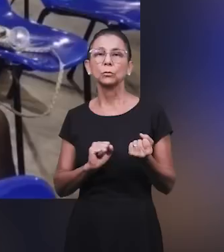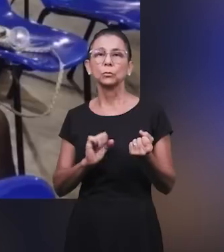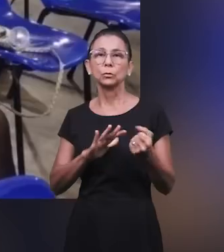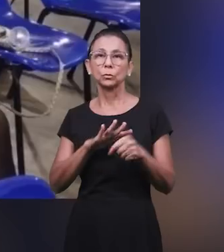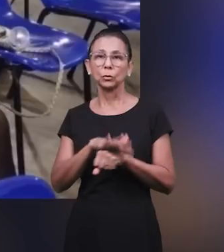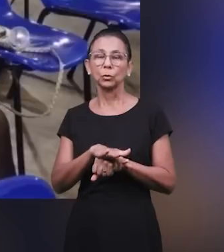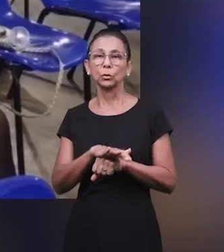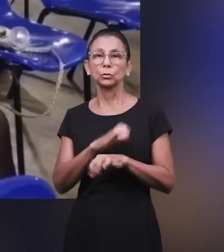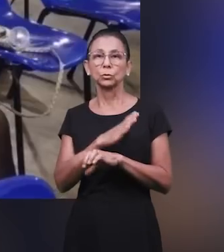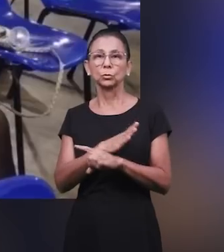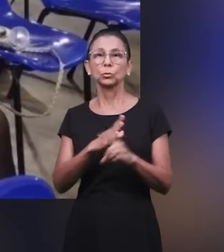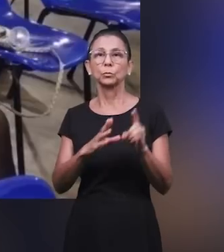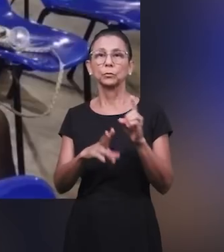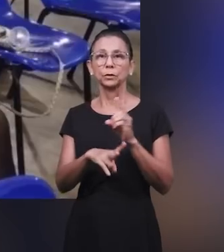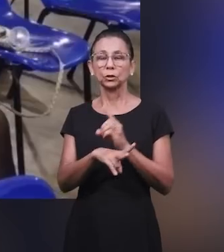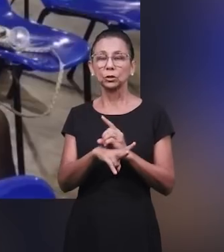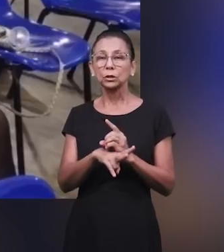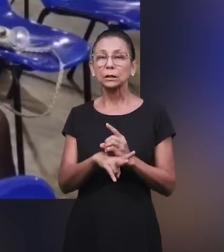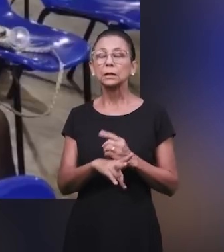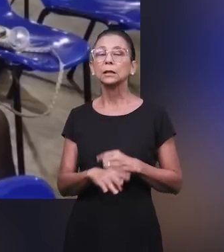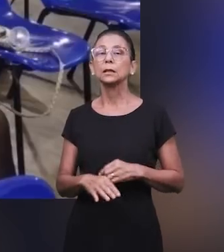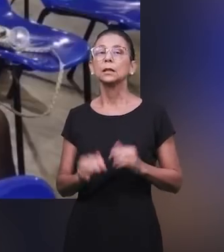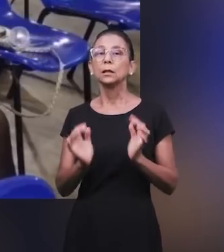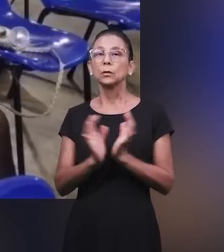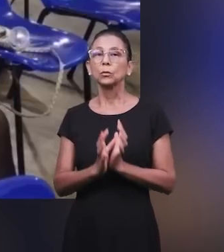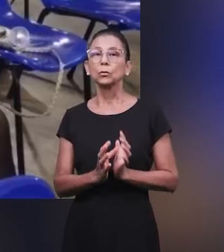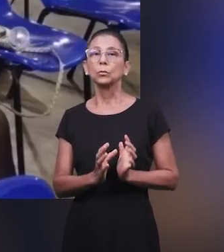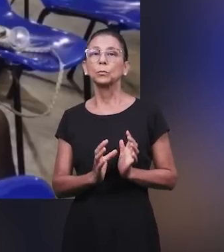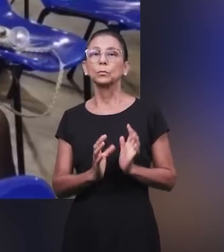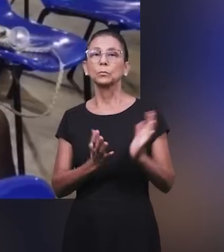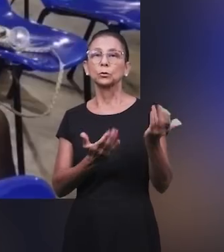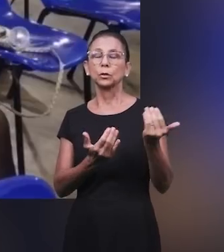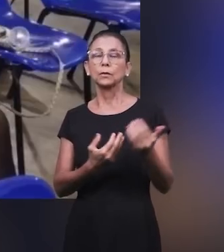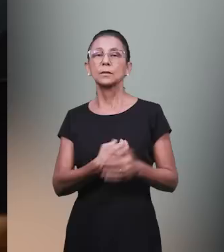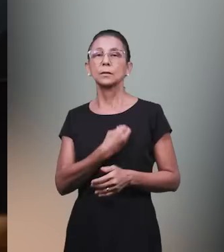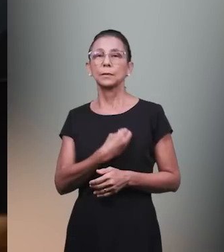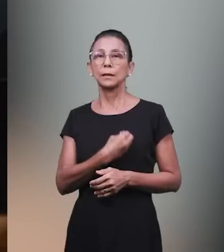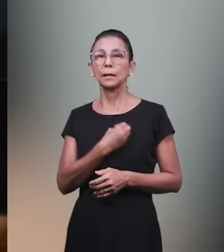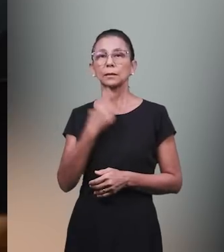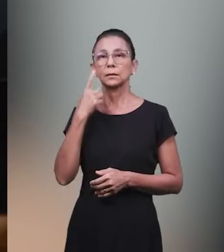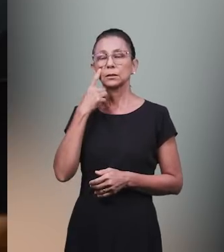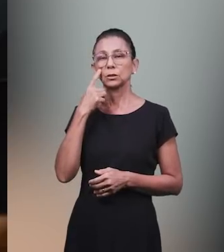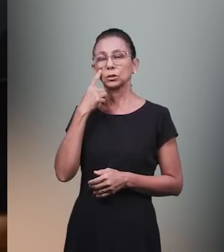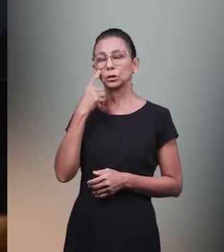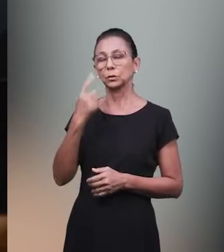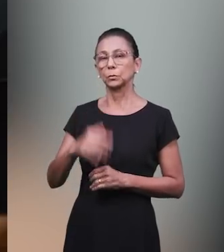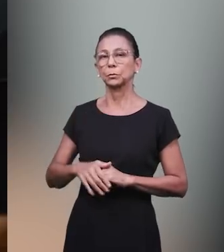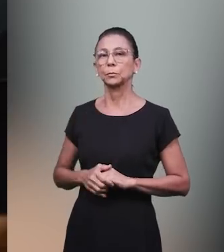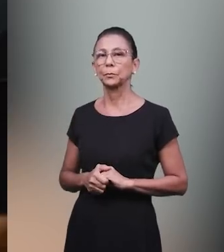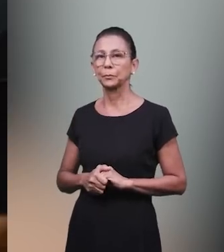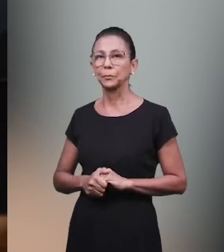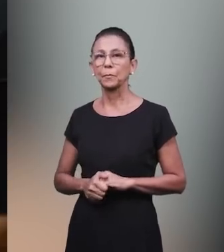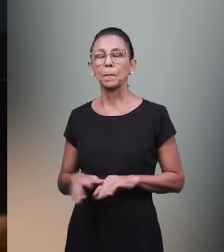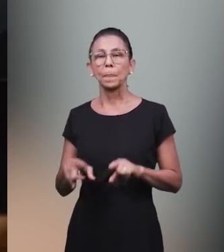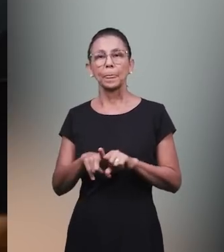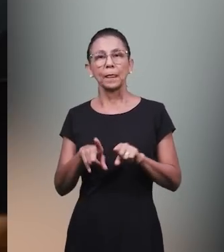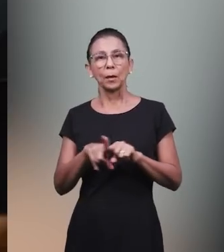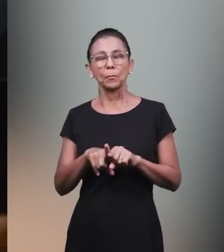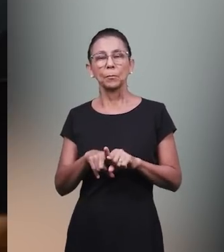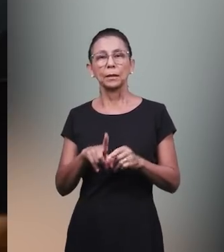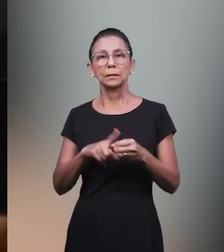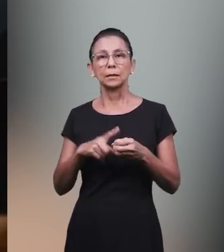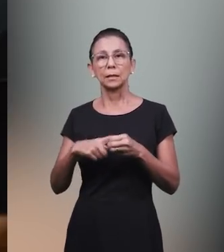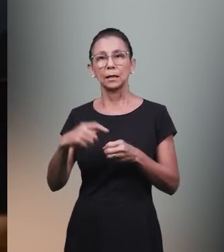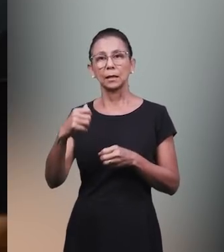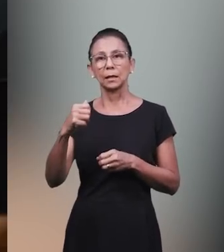jovens que participaram do seminário e saíram de lá renovados. Na cidade de Araponga se inicia um ponto